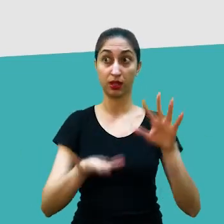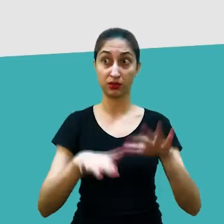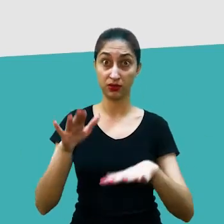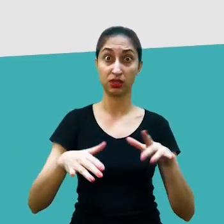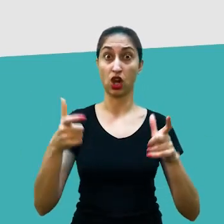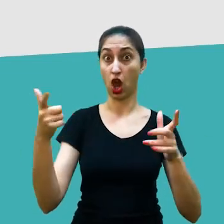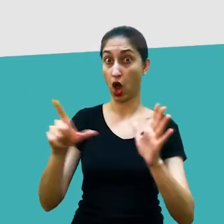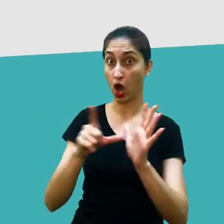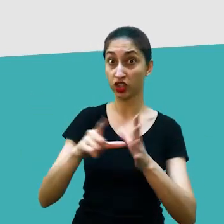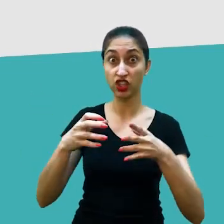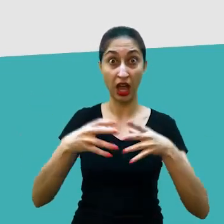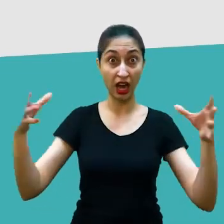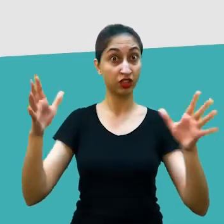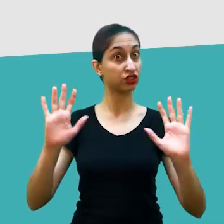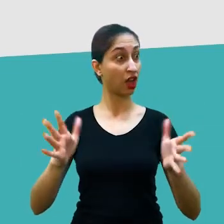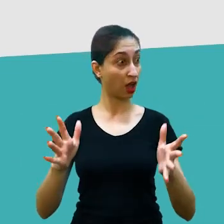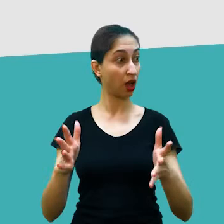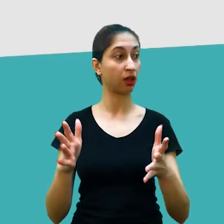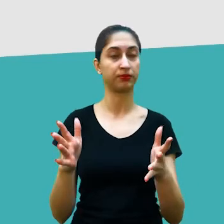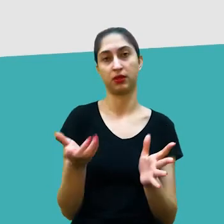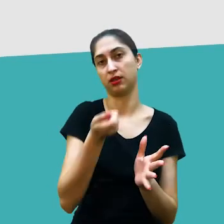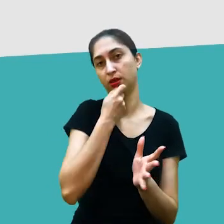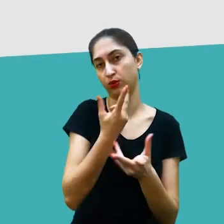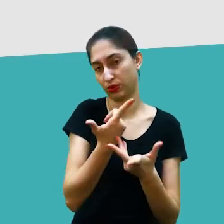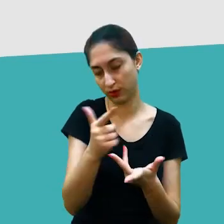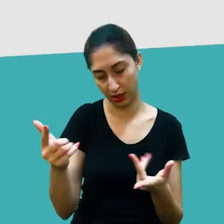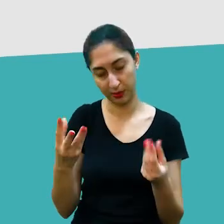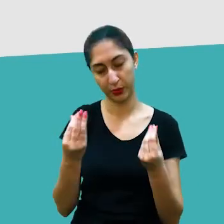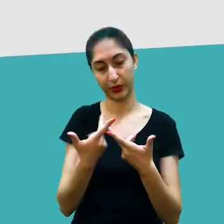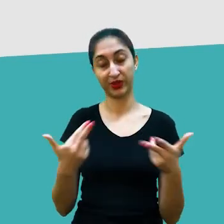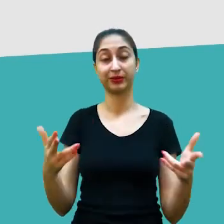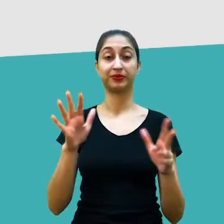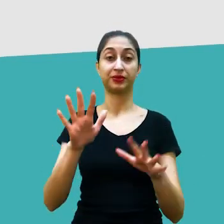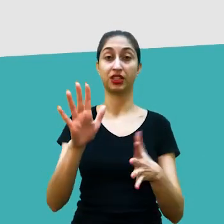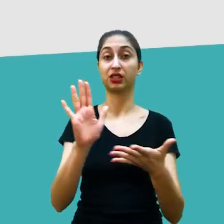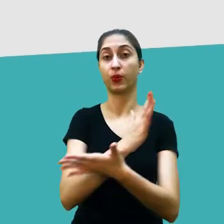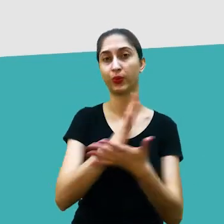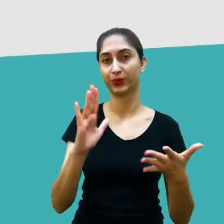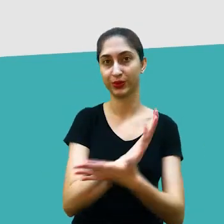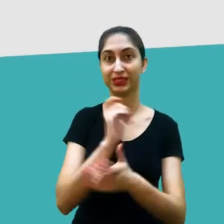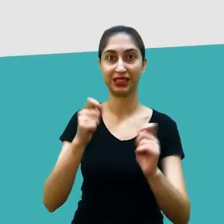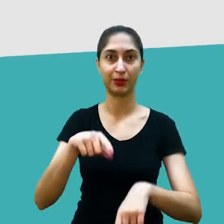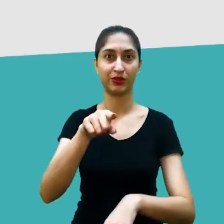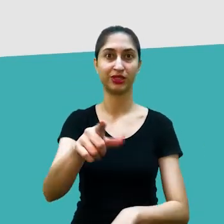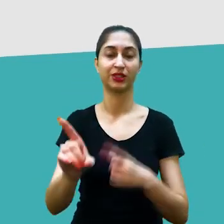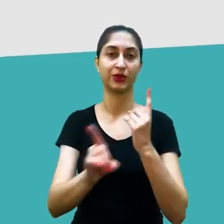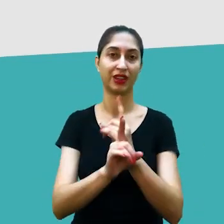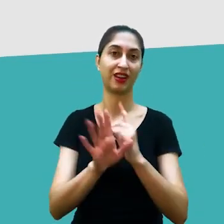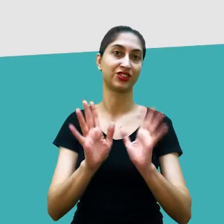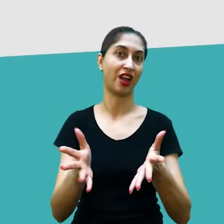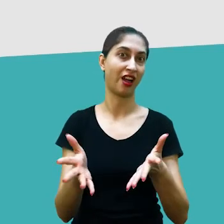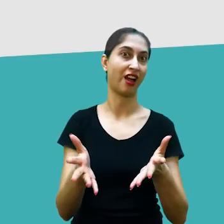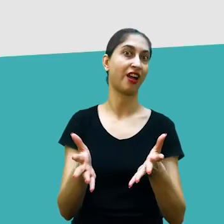varejo, você já tem opções, né? Ainda não são muitas, mas já existem. Então, aquela diversão de